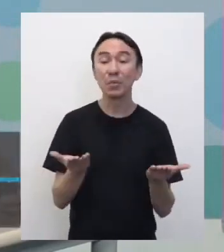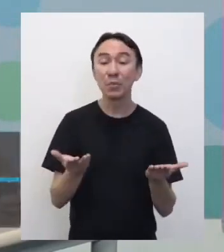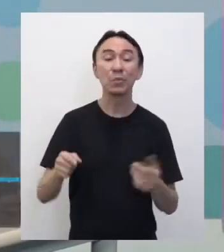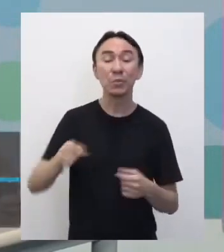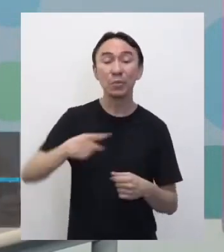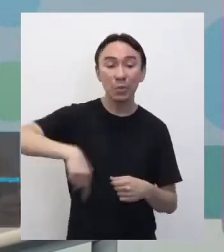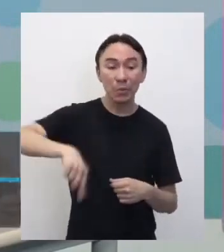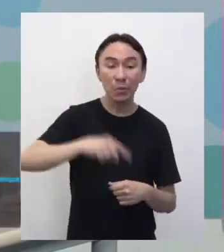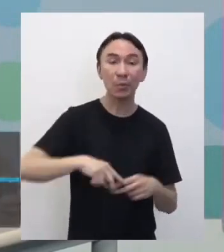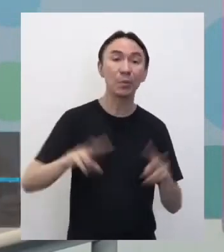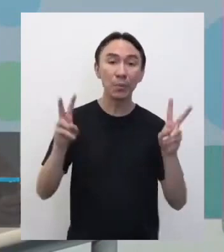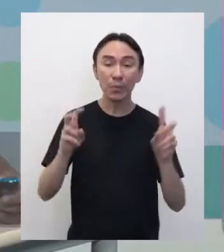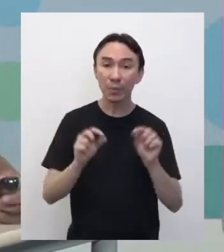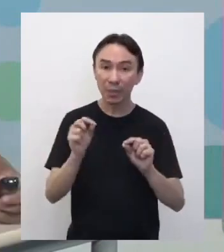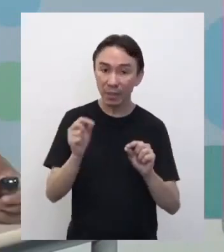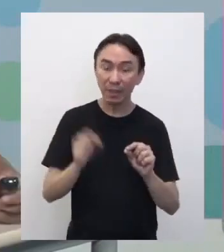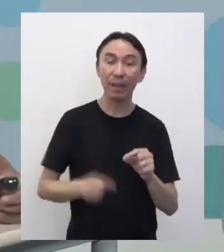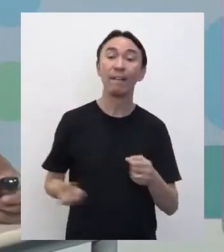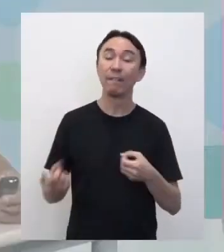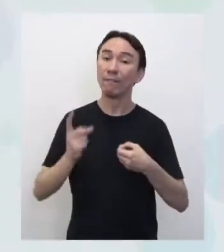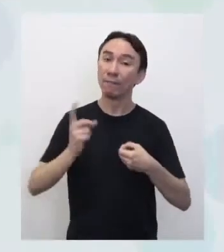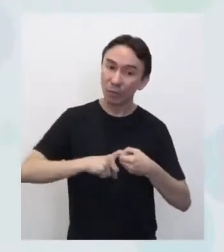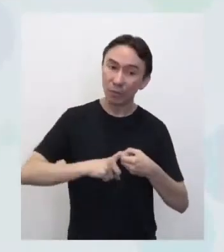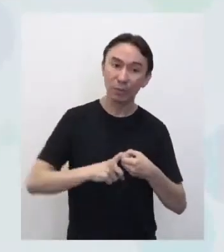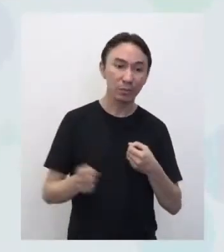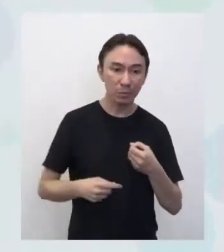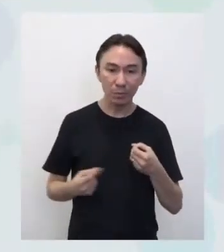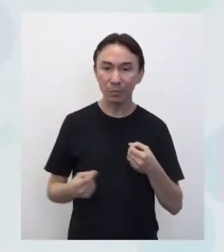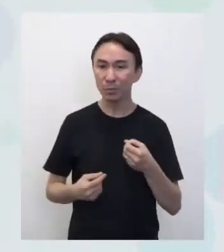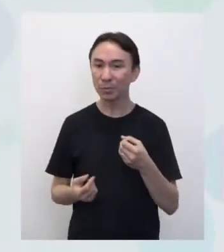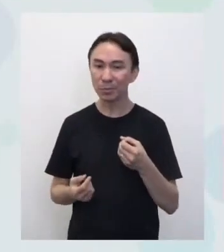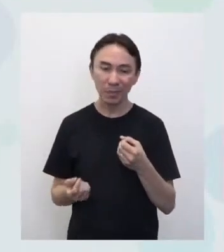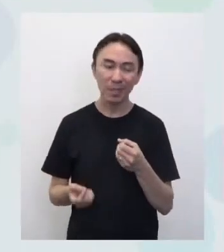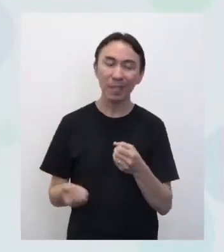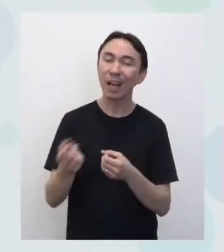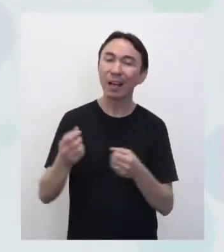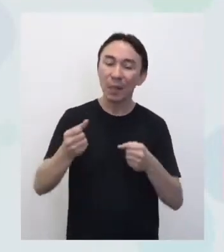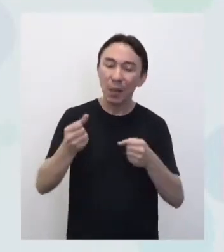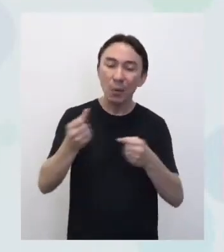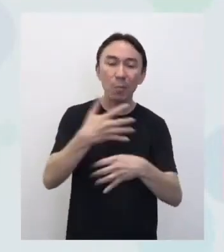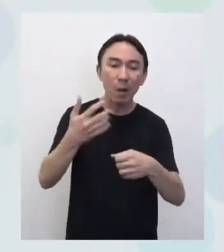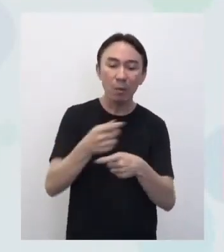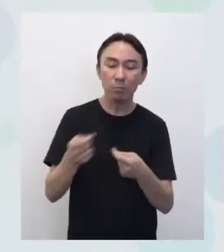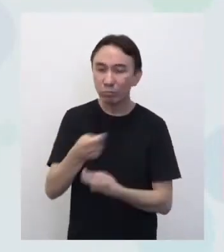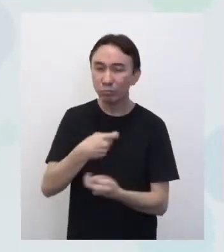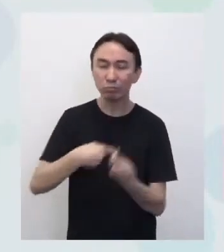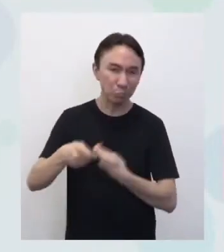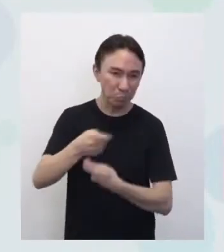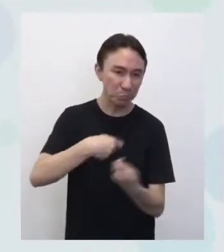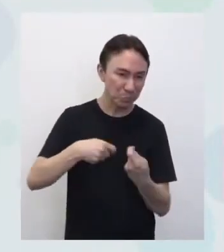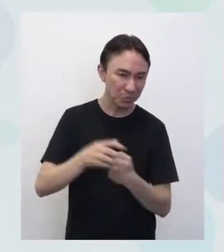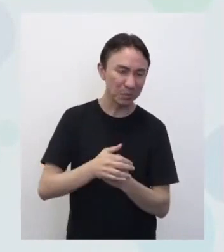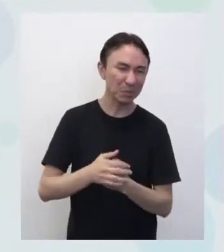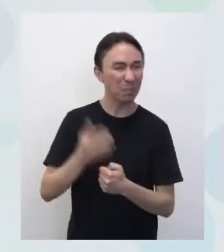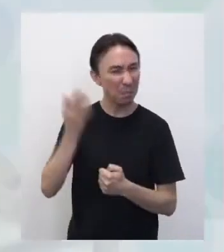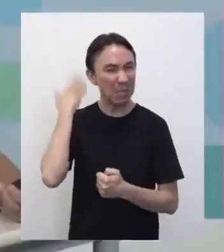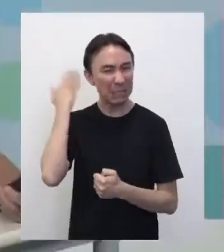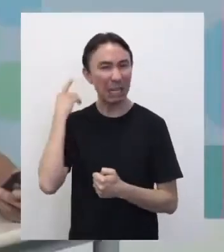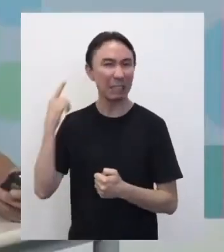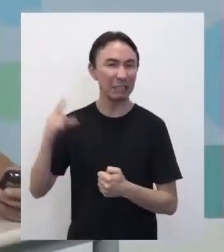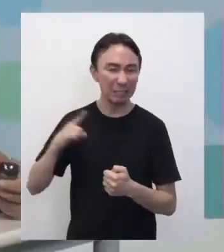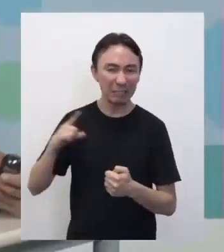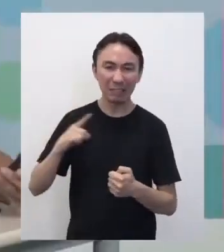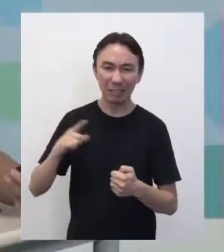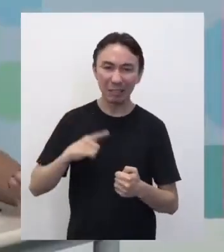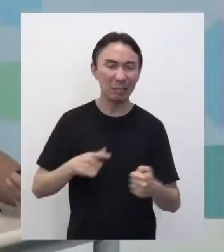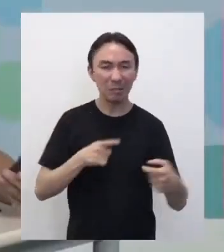renascimento comercial e urbano, muito em consequência ali das cruzadas, né? Aquela questão